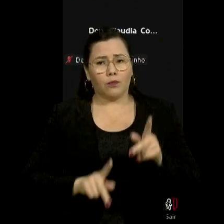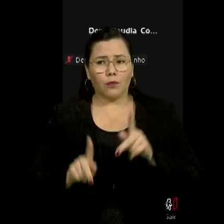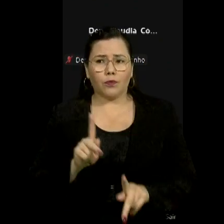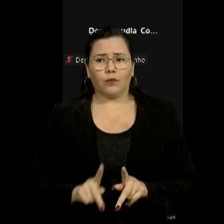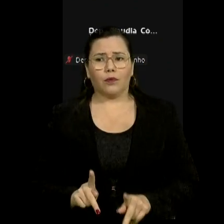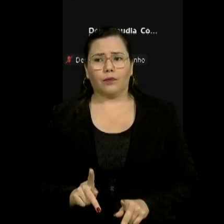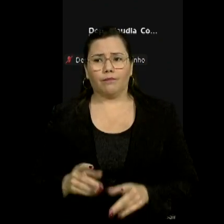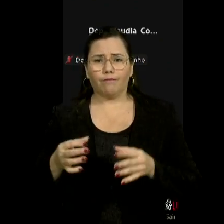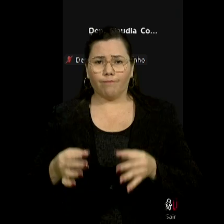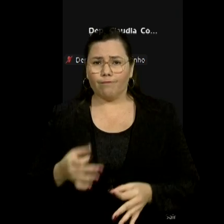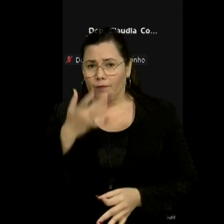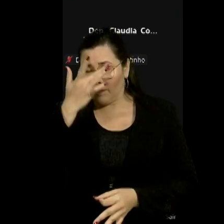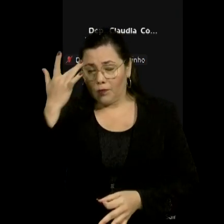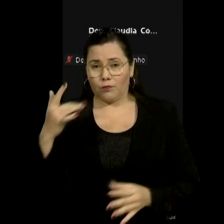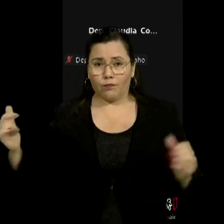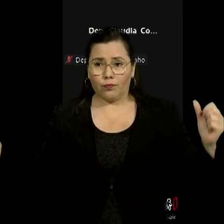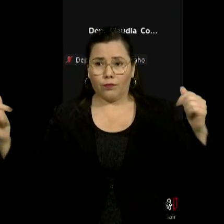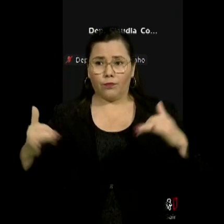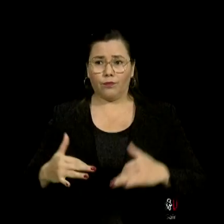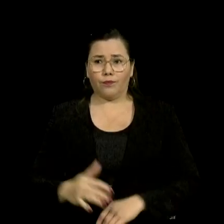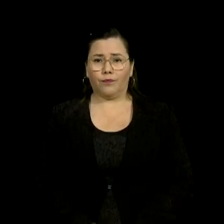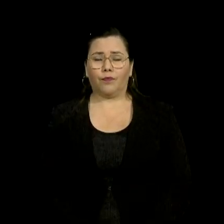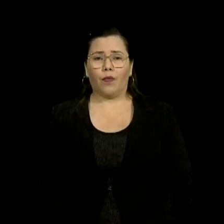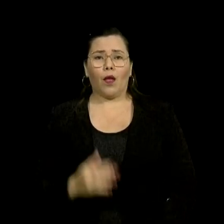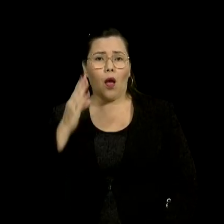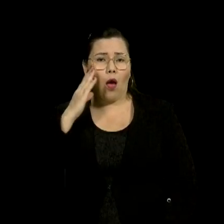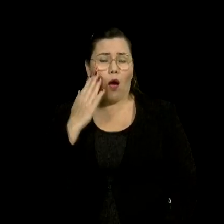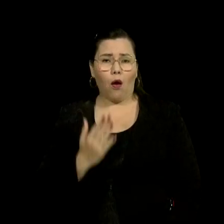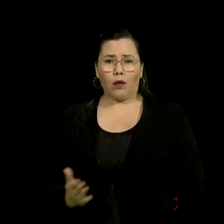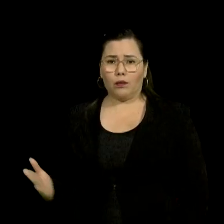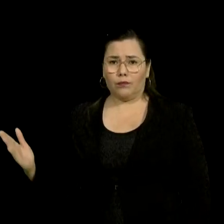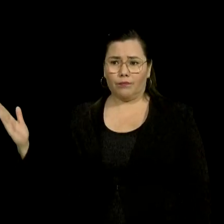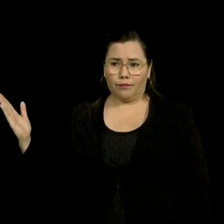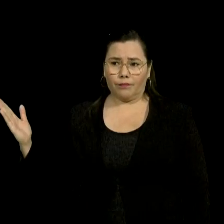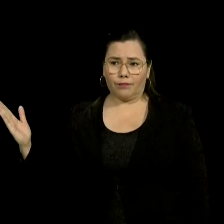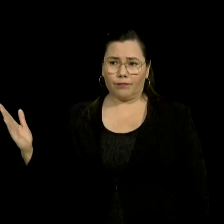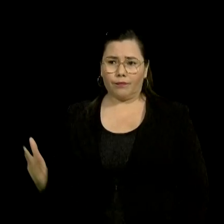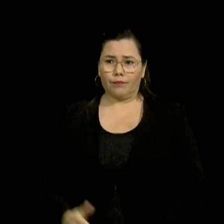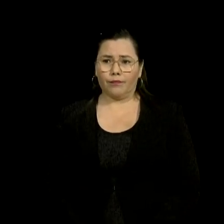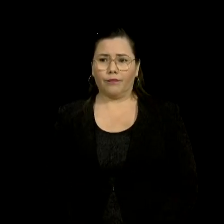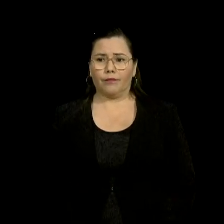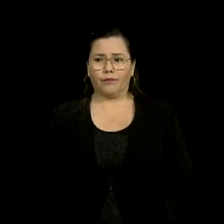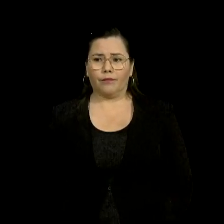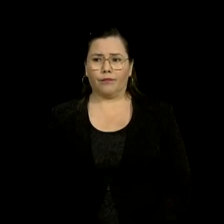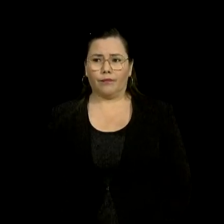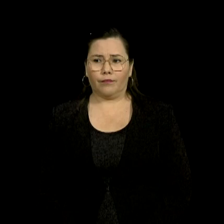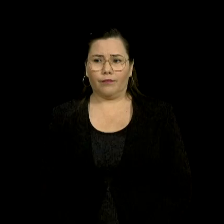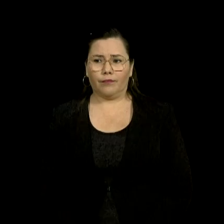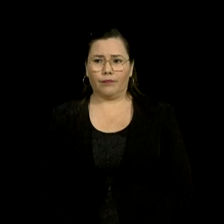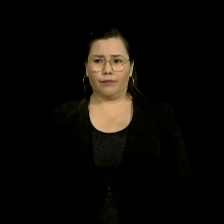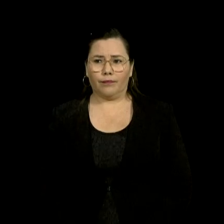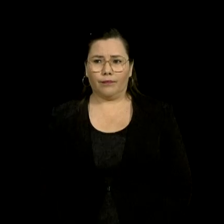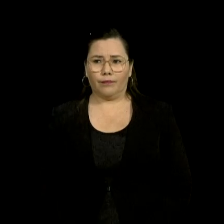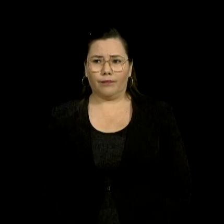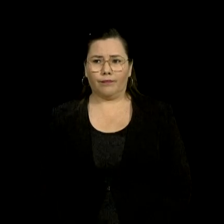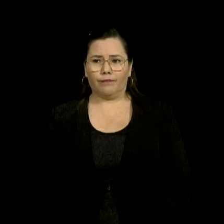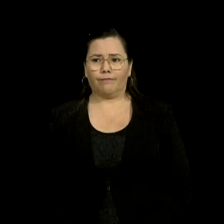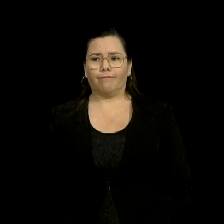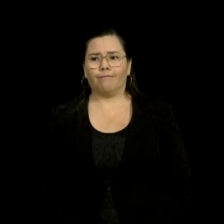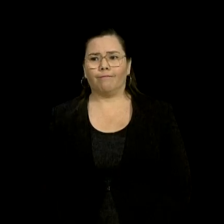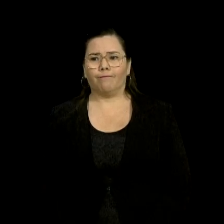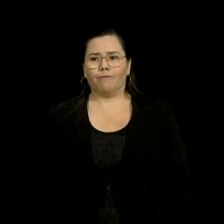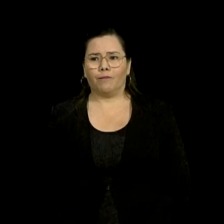prefeitura. Isso aqui é uma fatalidade, tem que ser analisado dentro da esfera da justiça do trabalho como acidente de